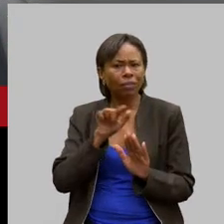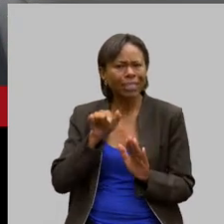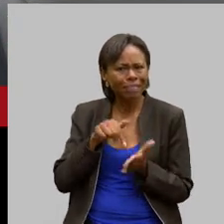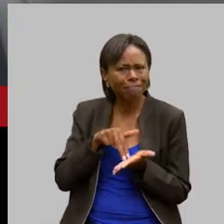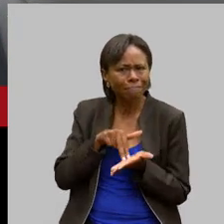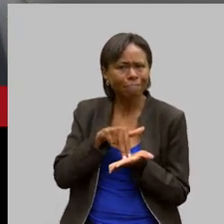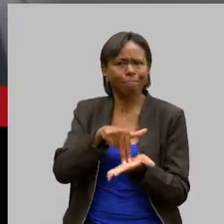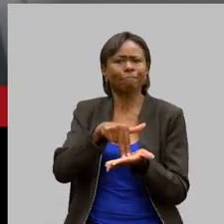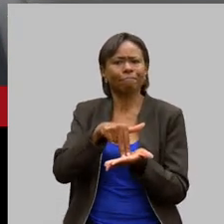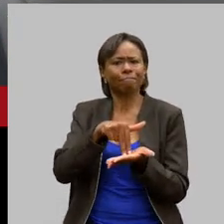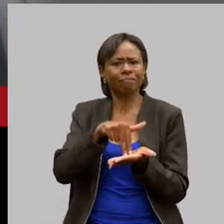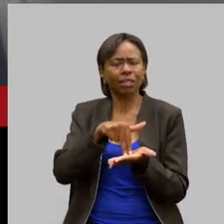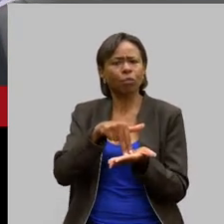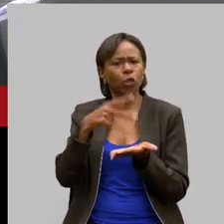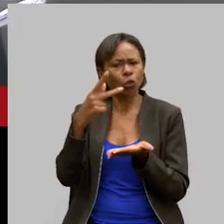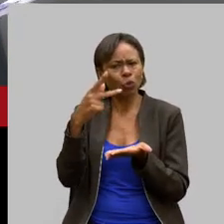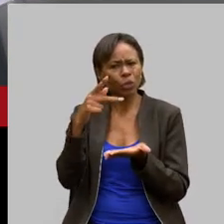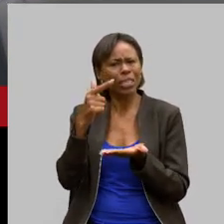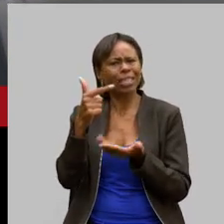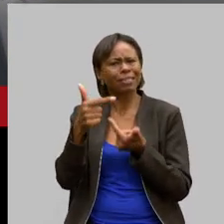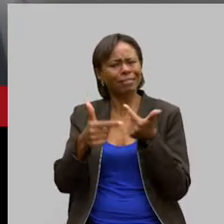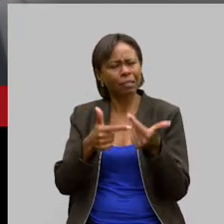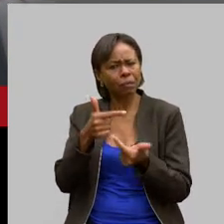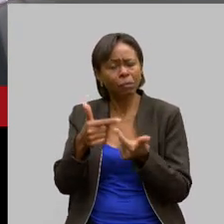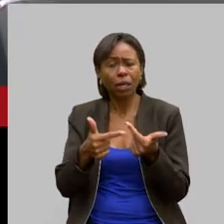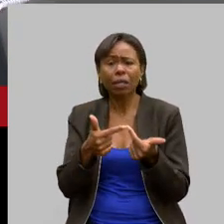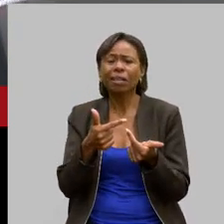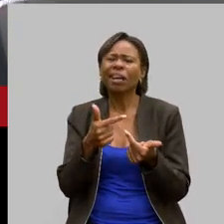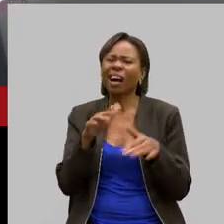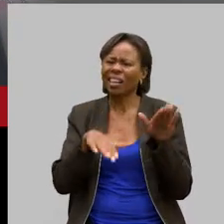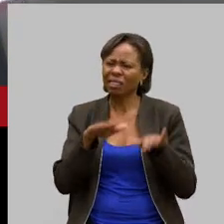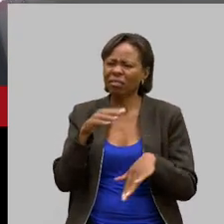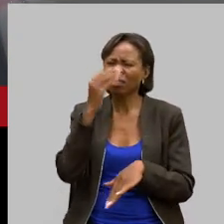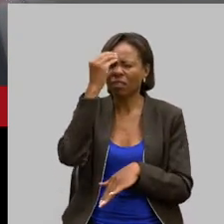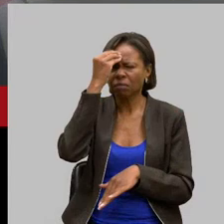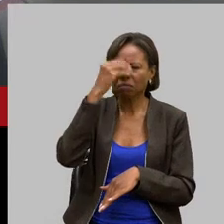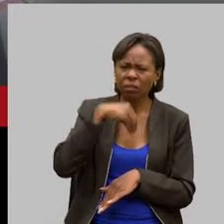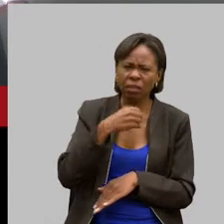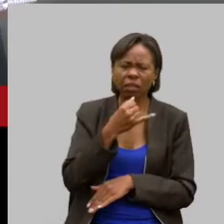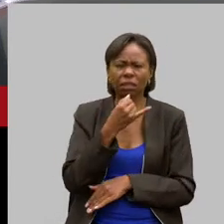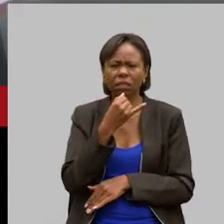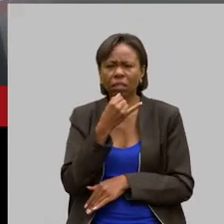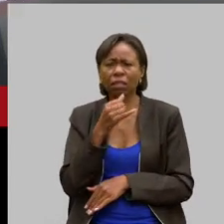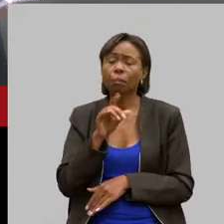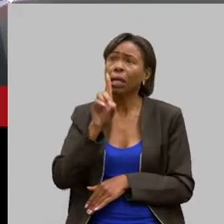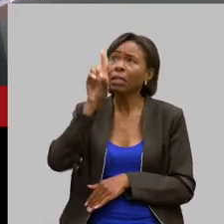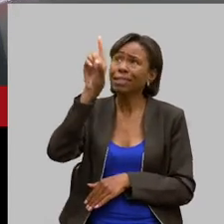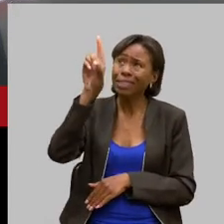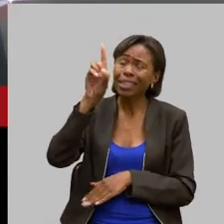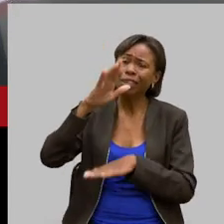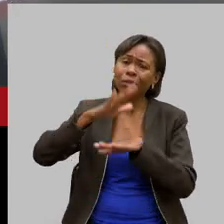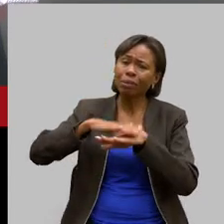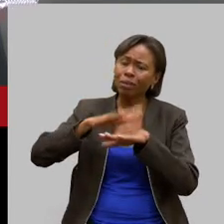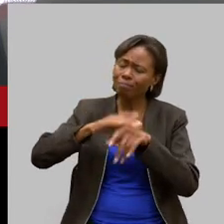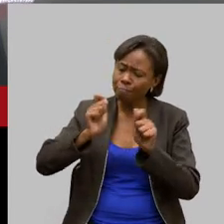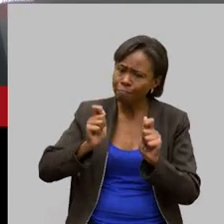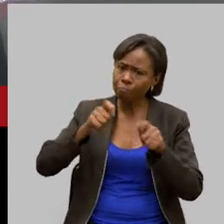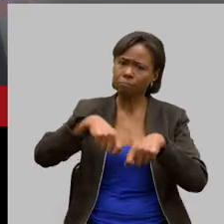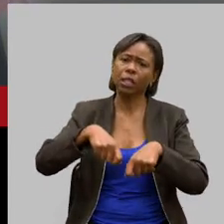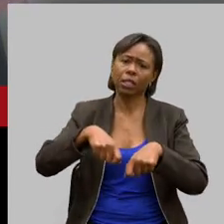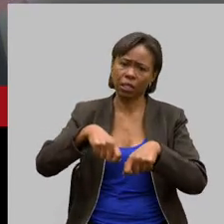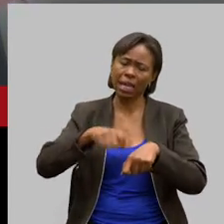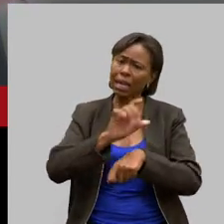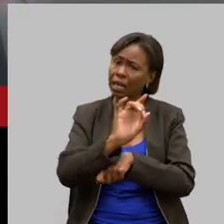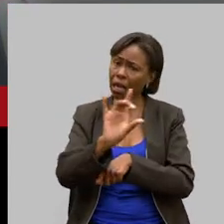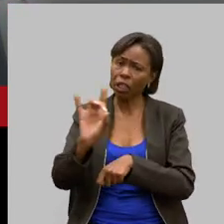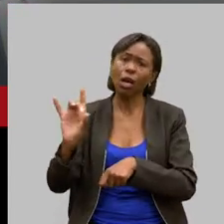propósito de vocês porque D desânimo dá tristeza mas Deus capacita a cada um que veste a camisa